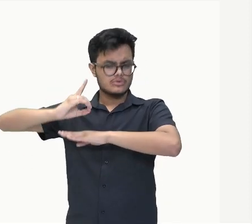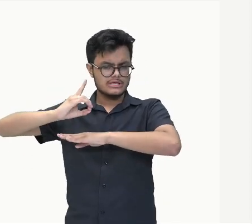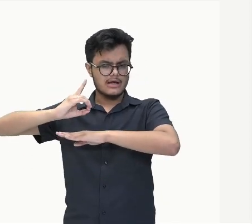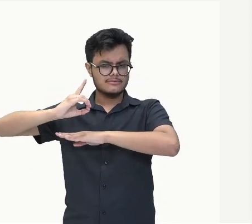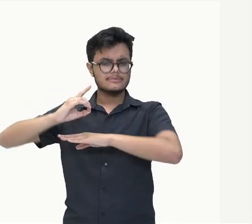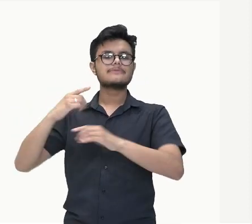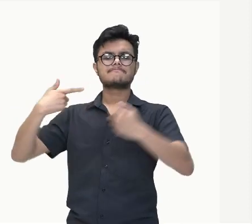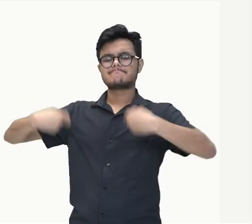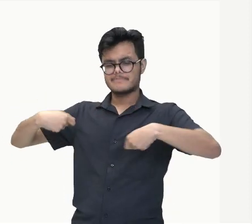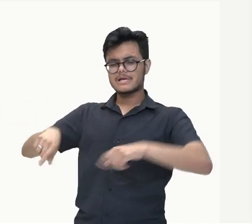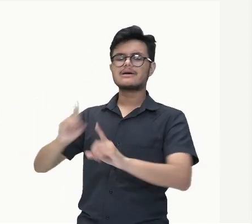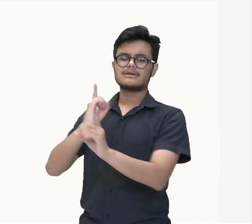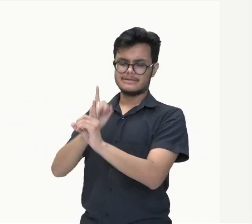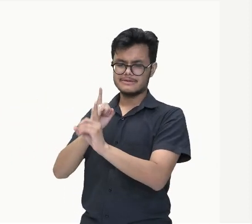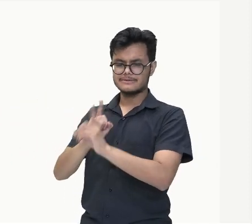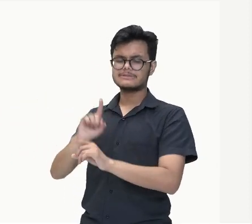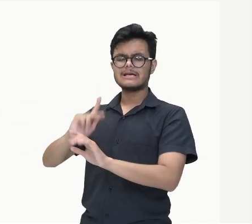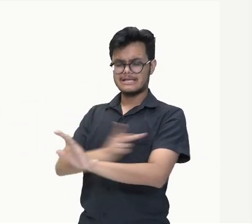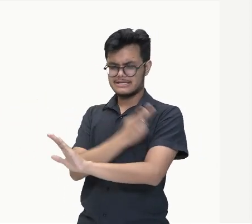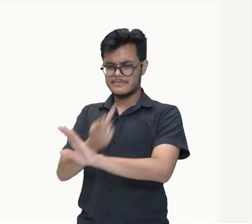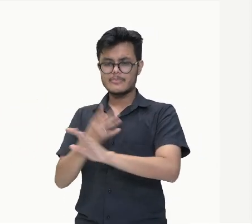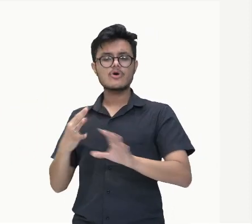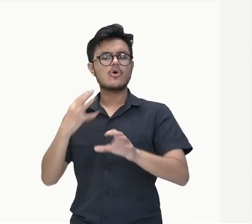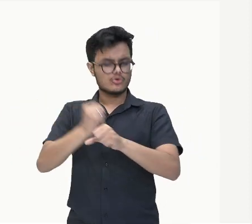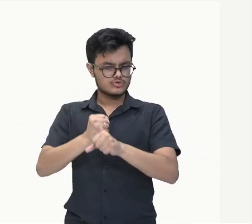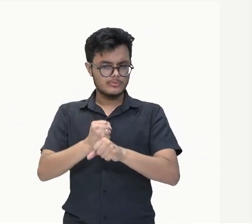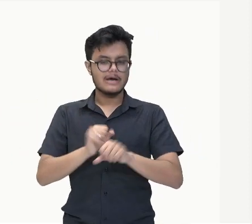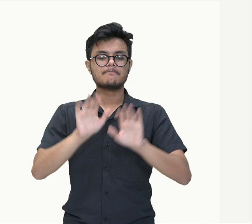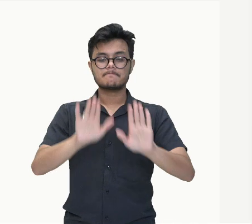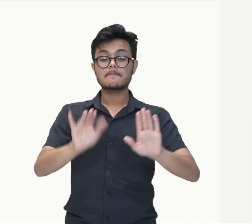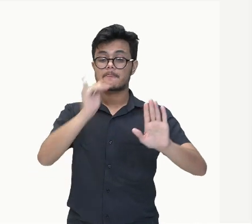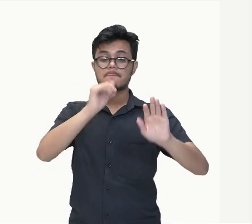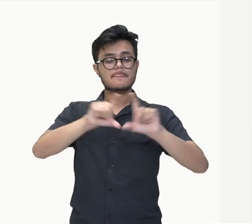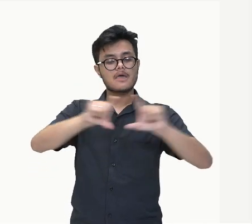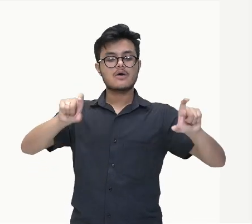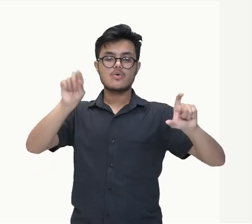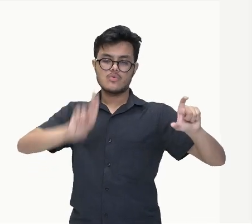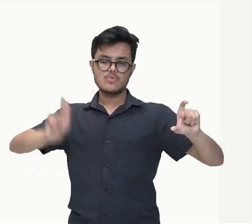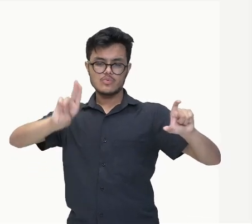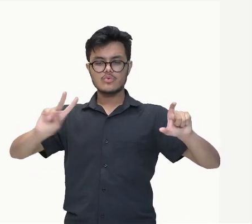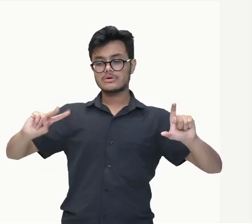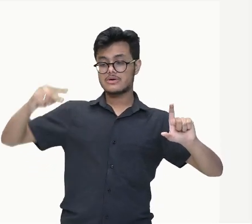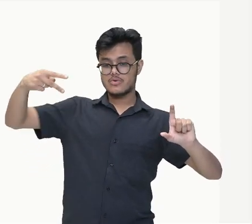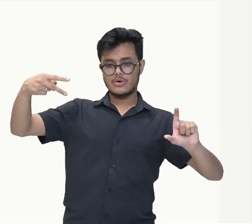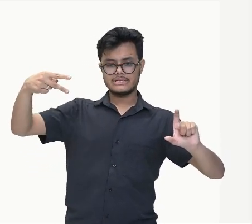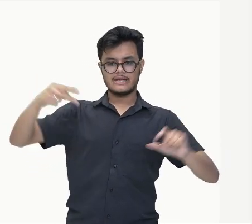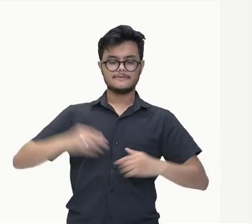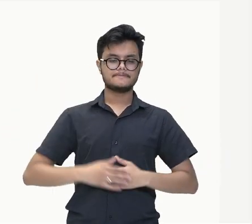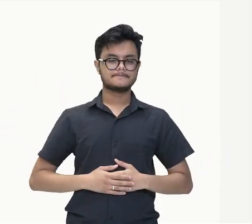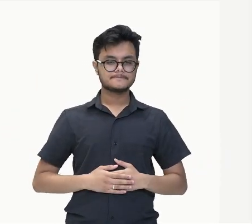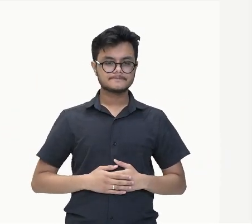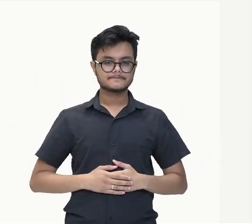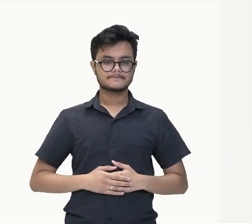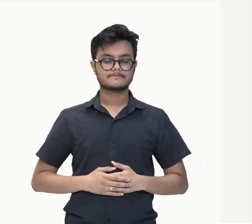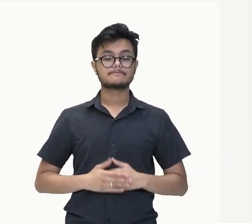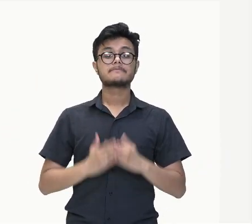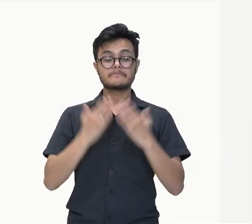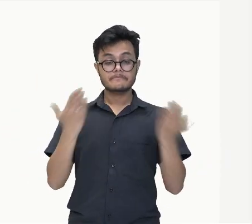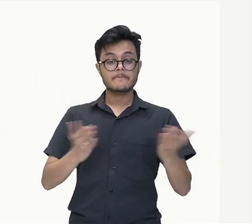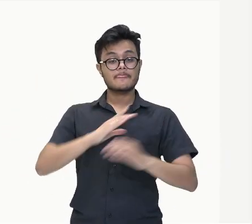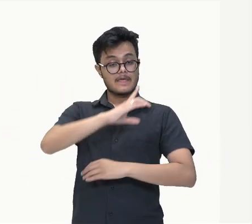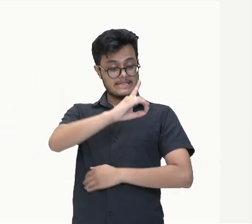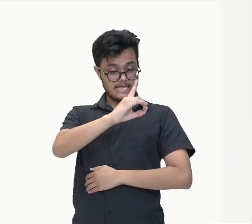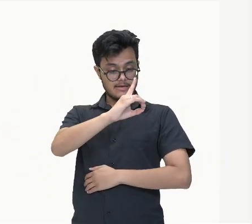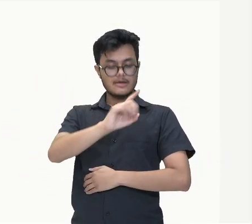porque a gente vai precisar daqui a pouco para resolver, para encontrar a coordenada y, tá? Então, o